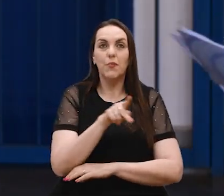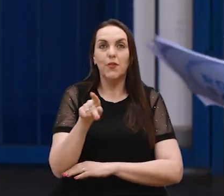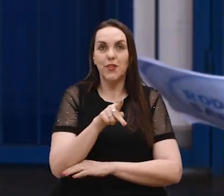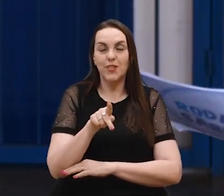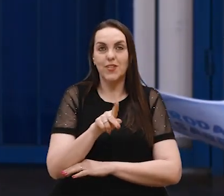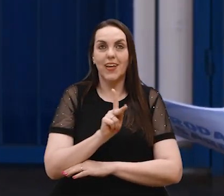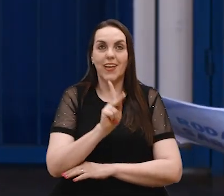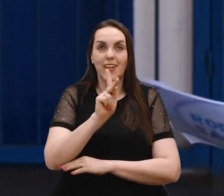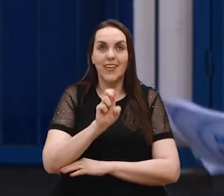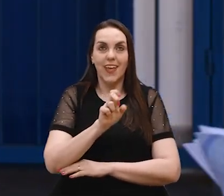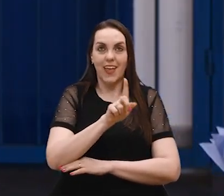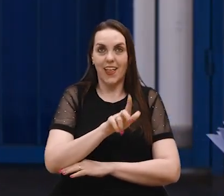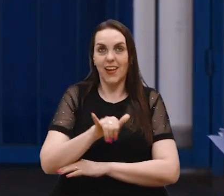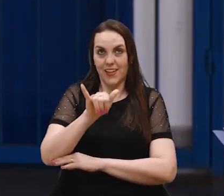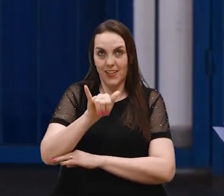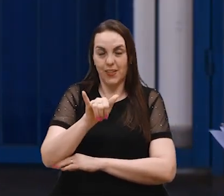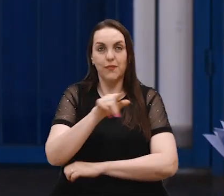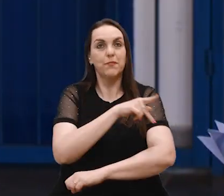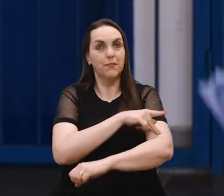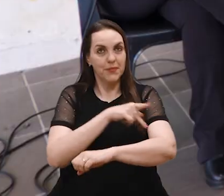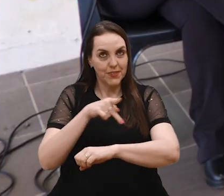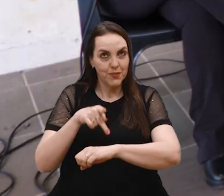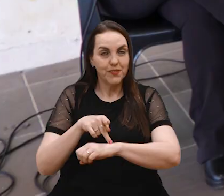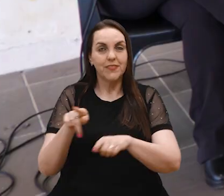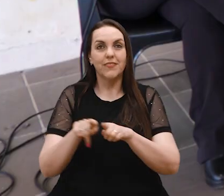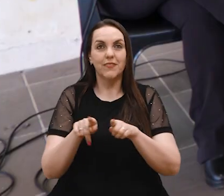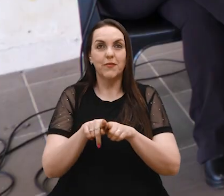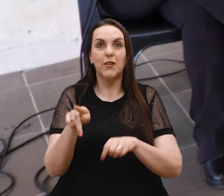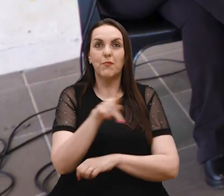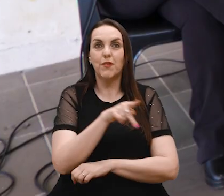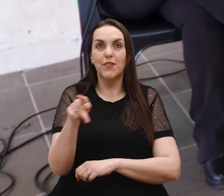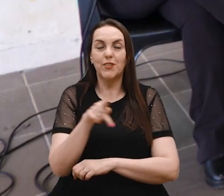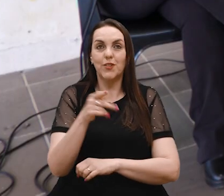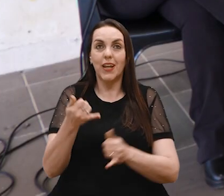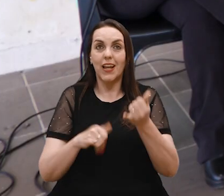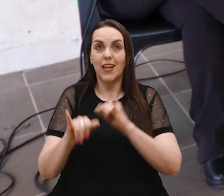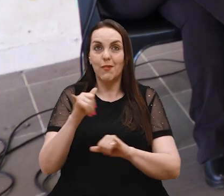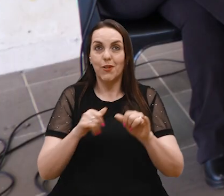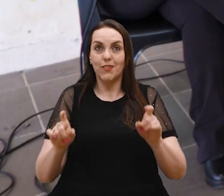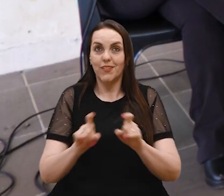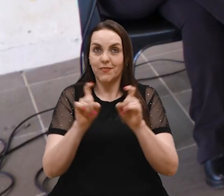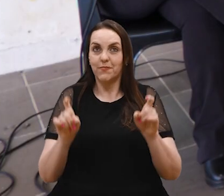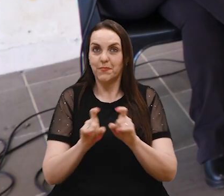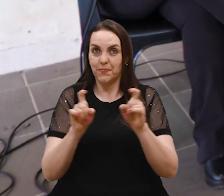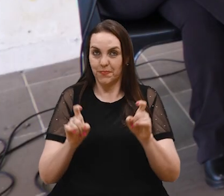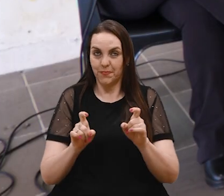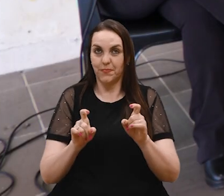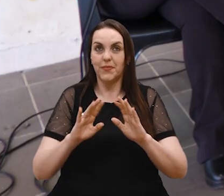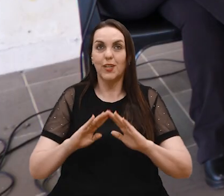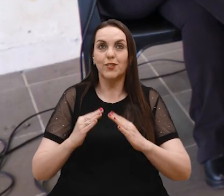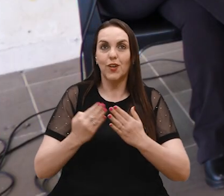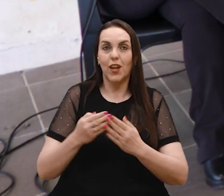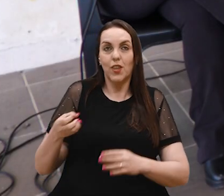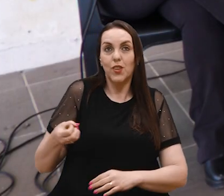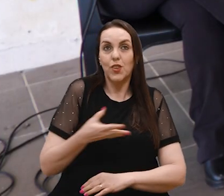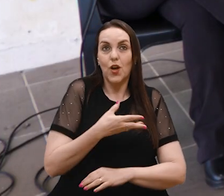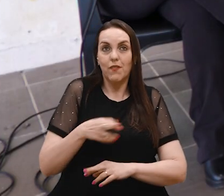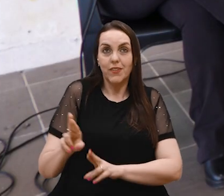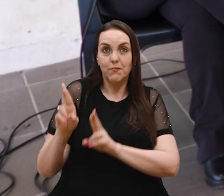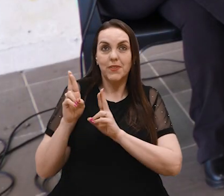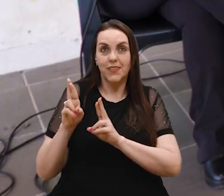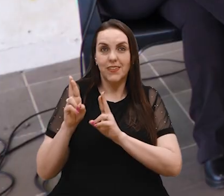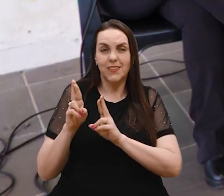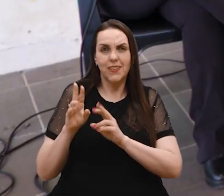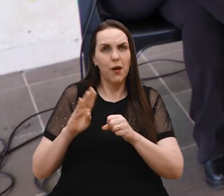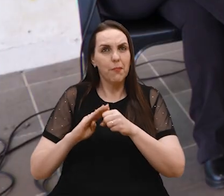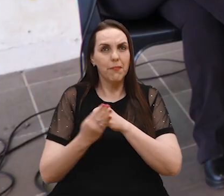professora Kelly Luiza Kies, pedagoga e professora do Laboratório de Informática da Escola Nova Esperança, que